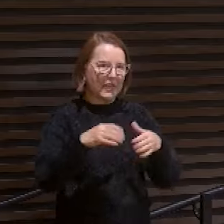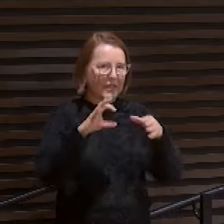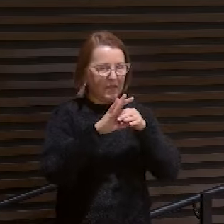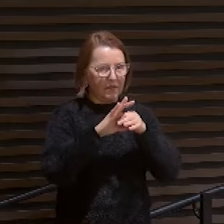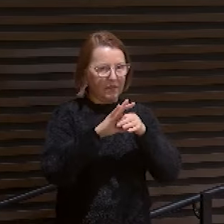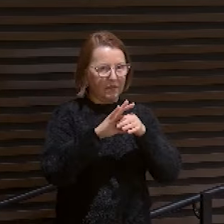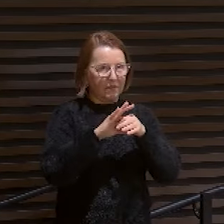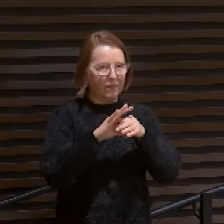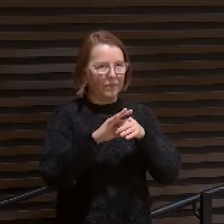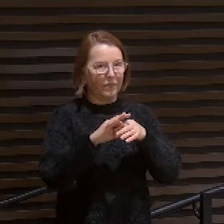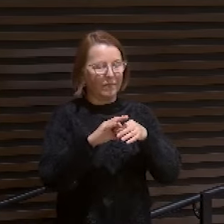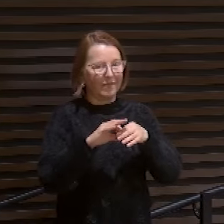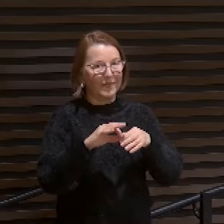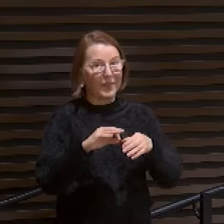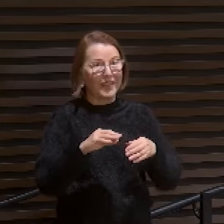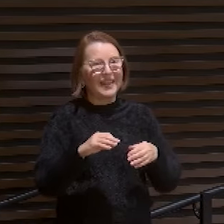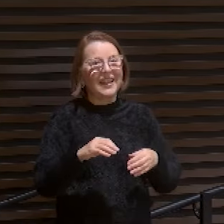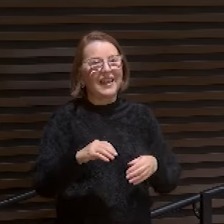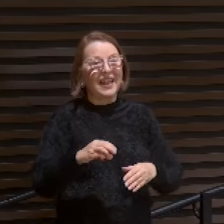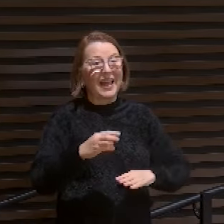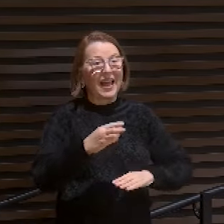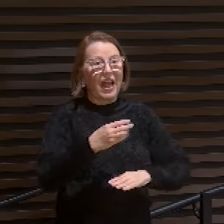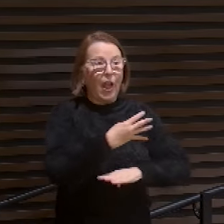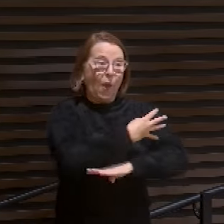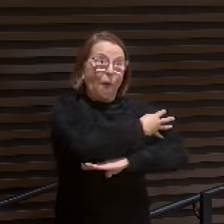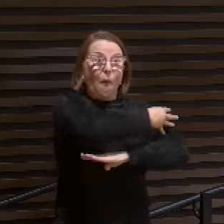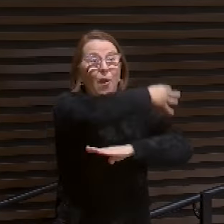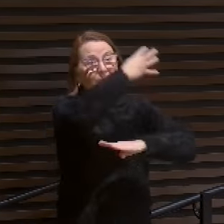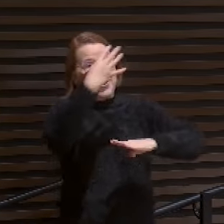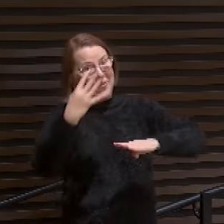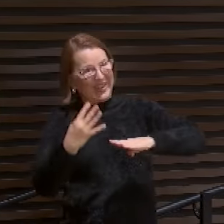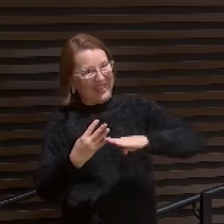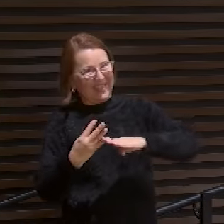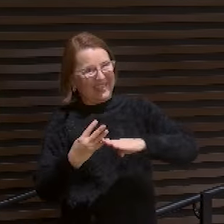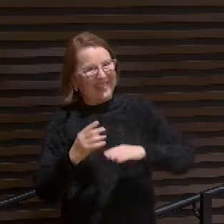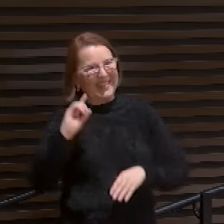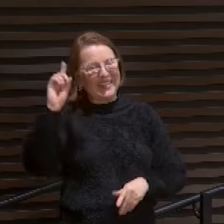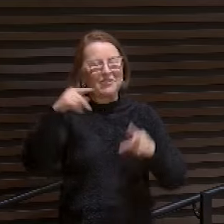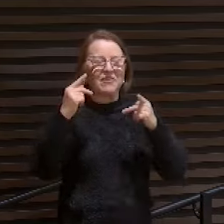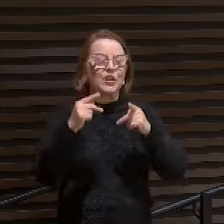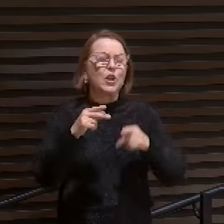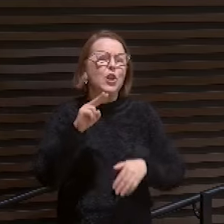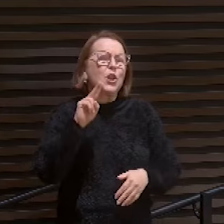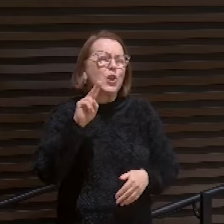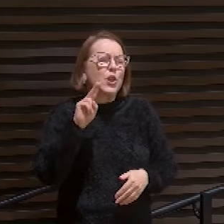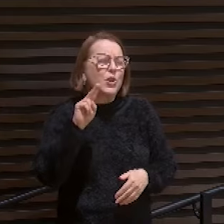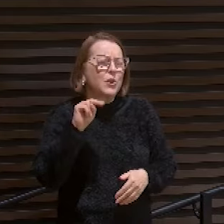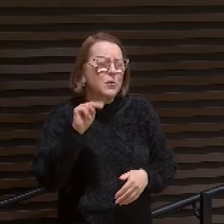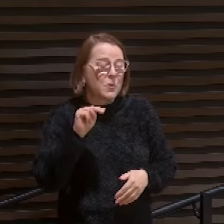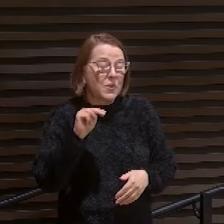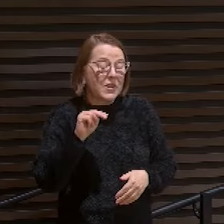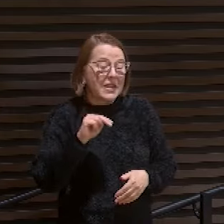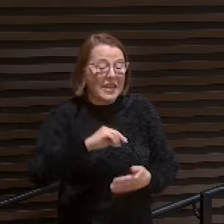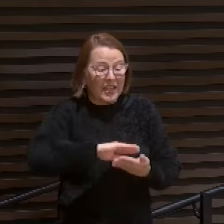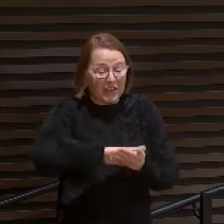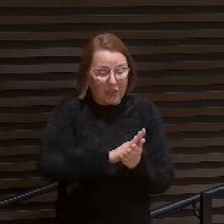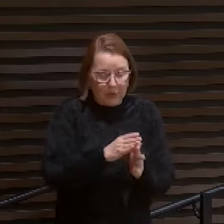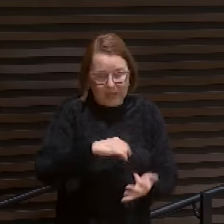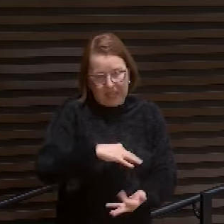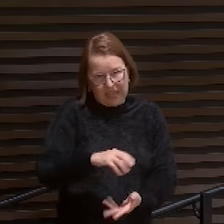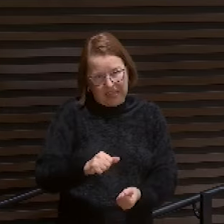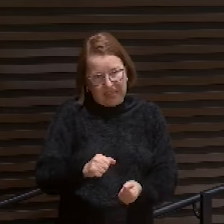que é o arco-íris. E ele diz que nunca iria destruir mais a terra com